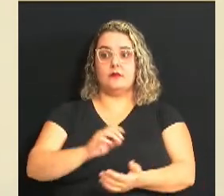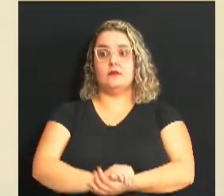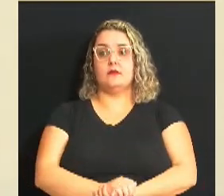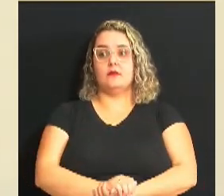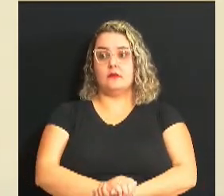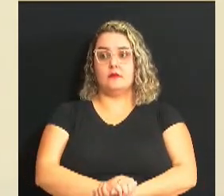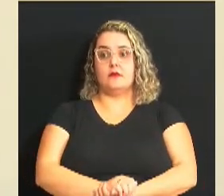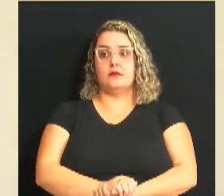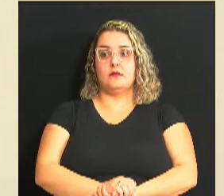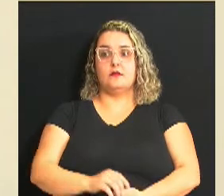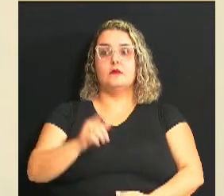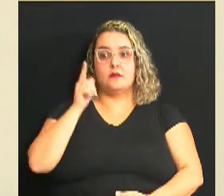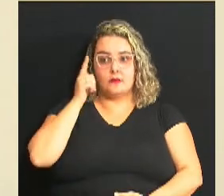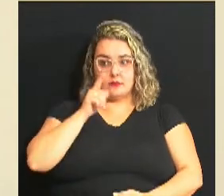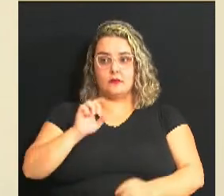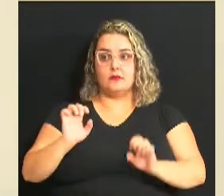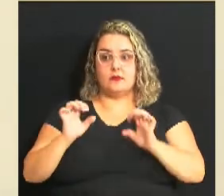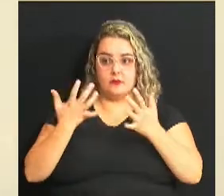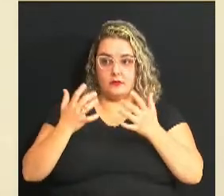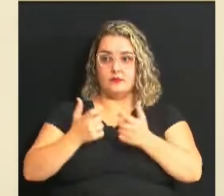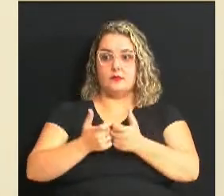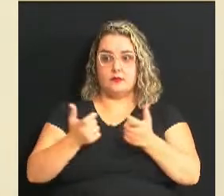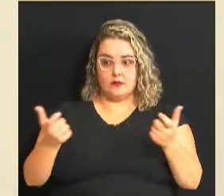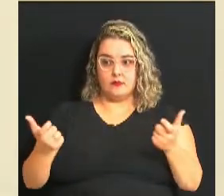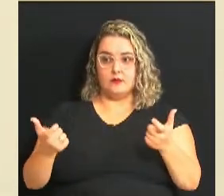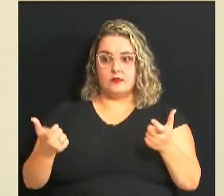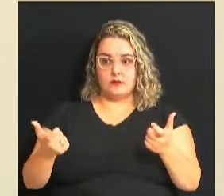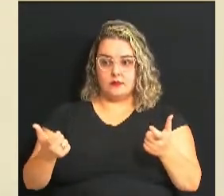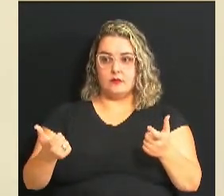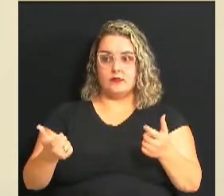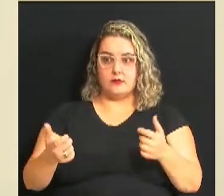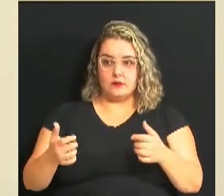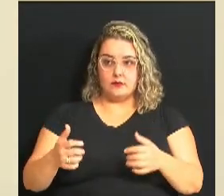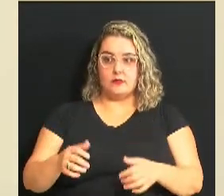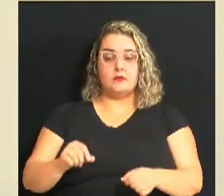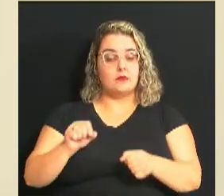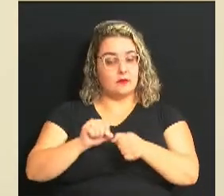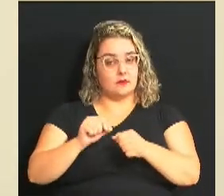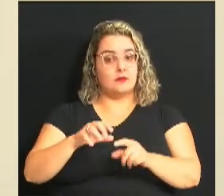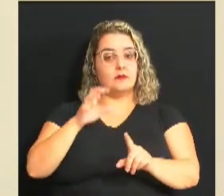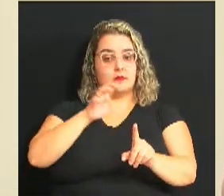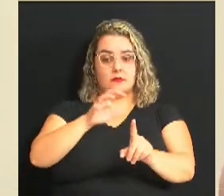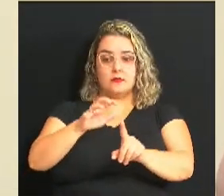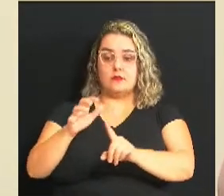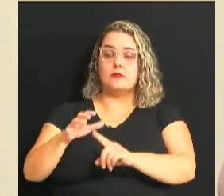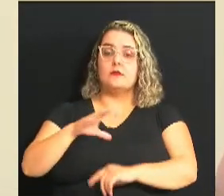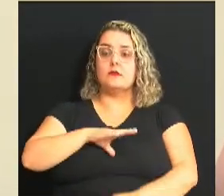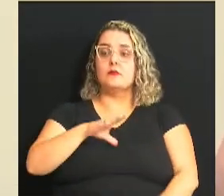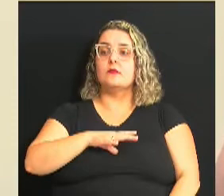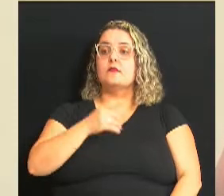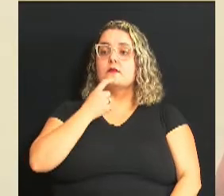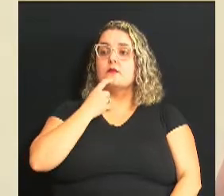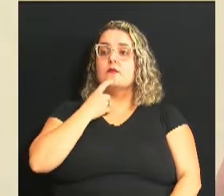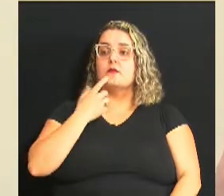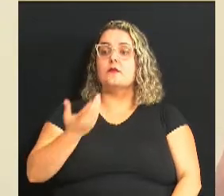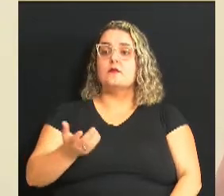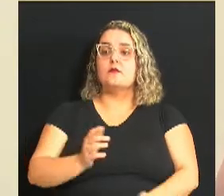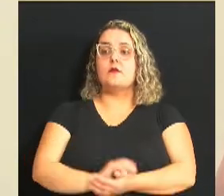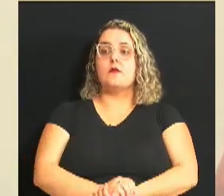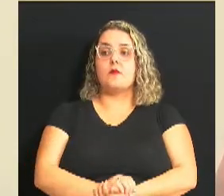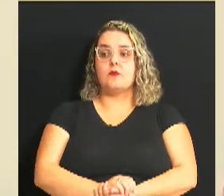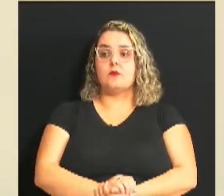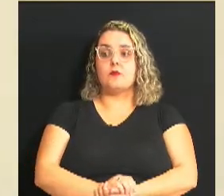conseguir trazer um evento grande, que mexesse com a cidade, né? E, propositalmente, muitas pessoas